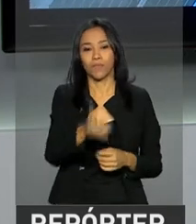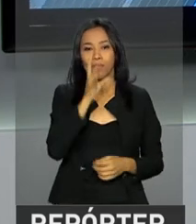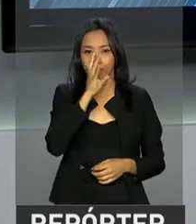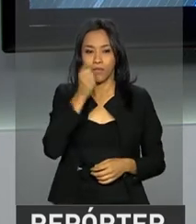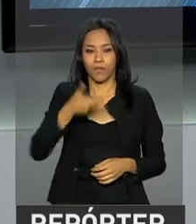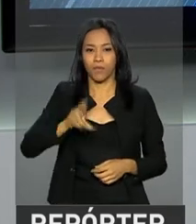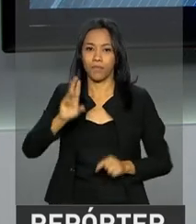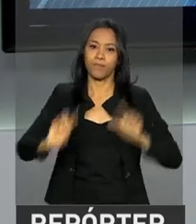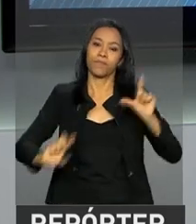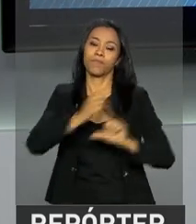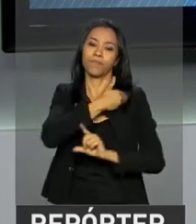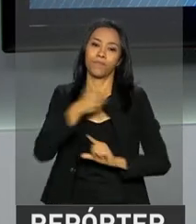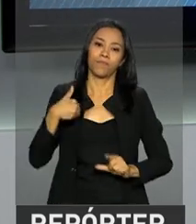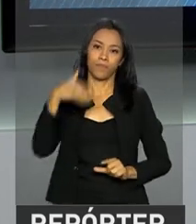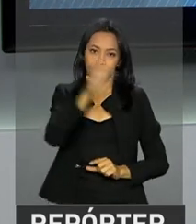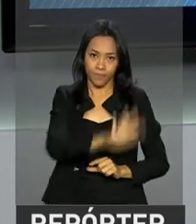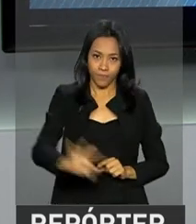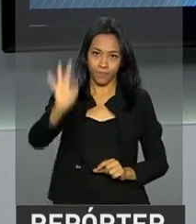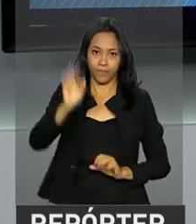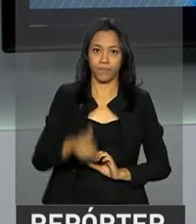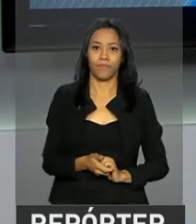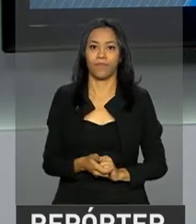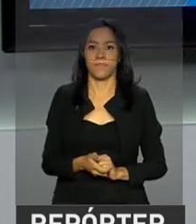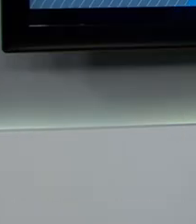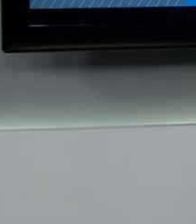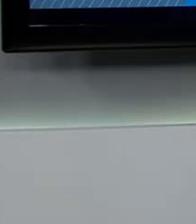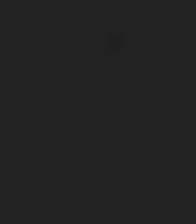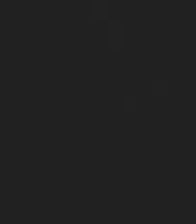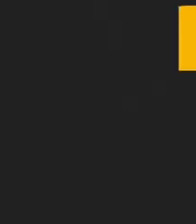continue na nbr a tv do governo federal